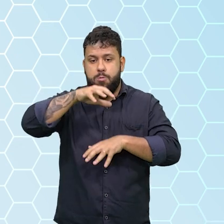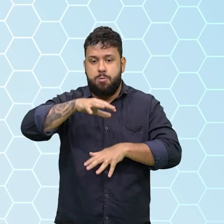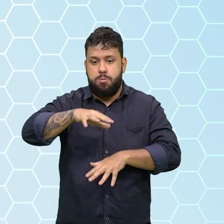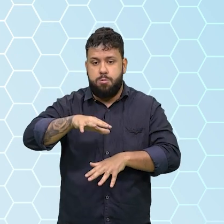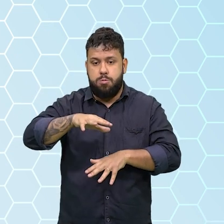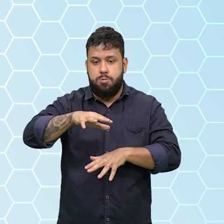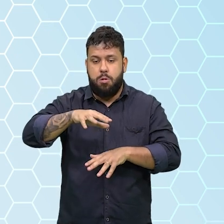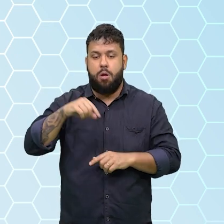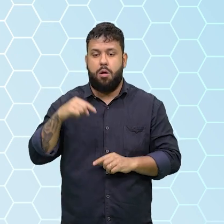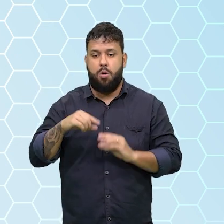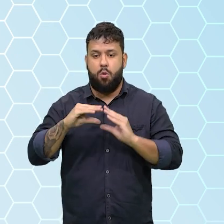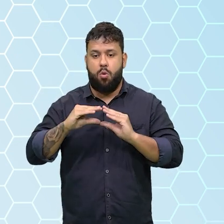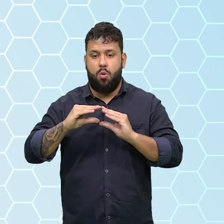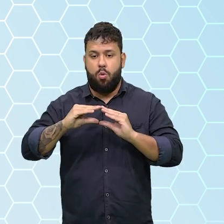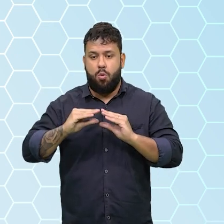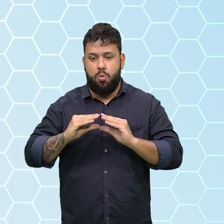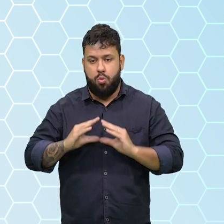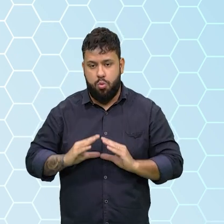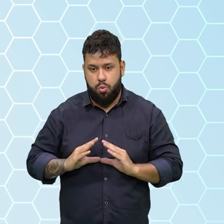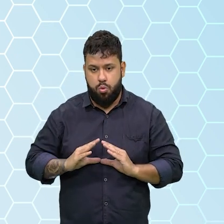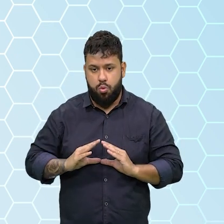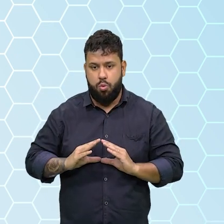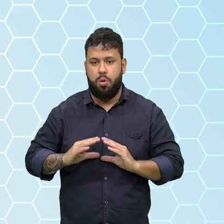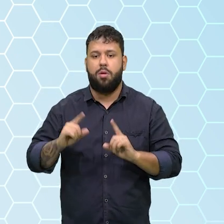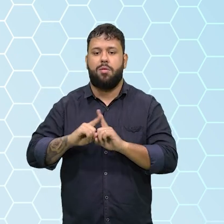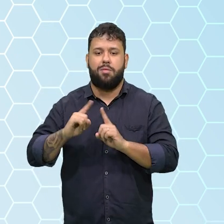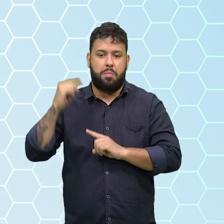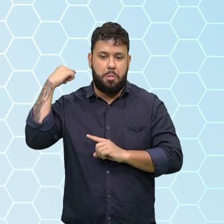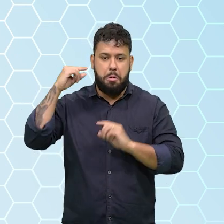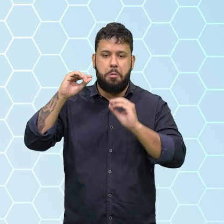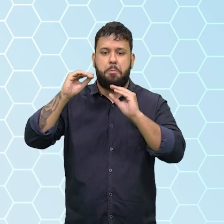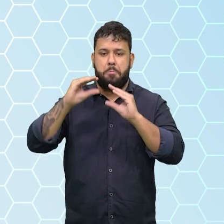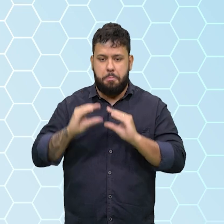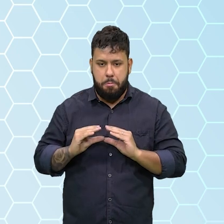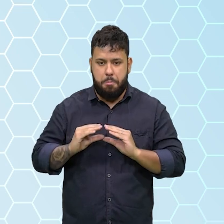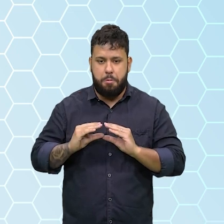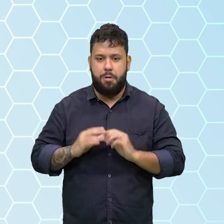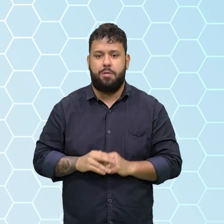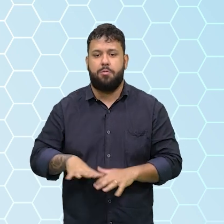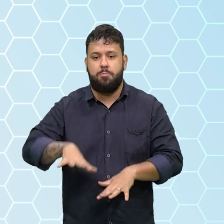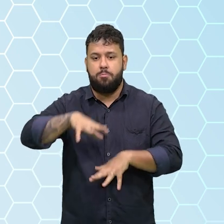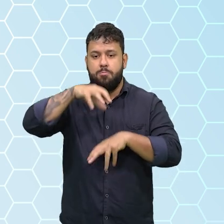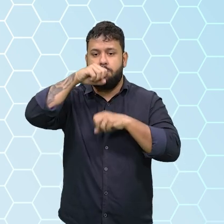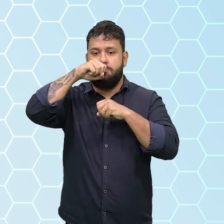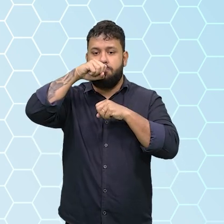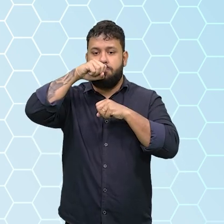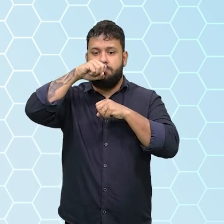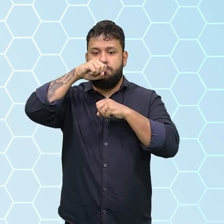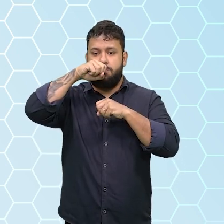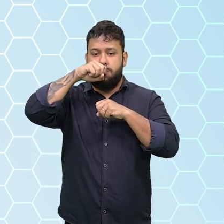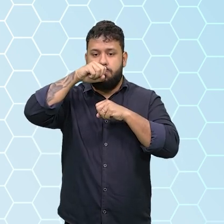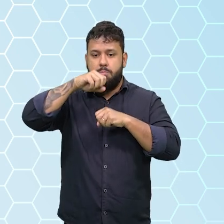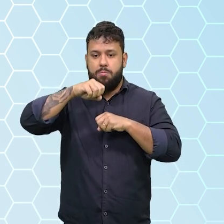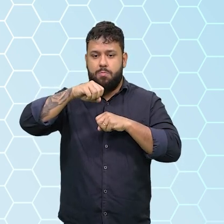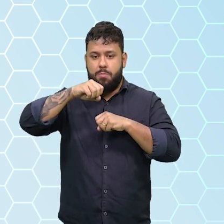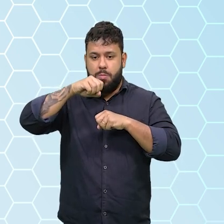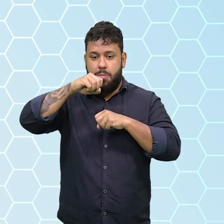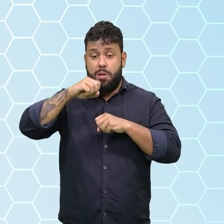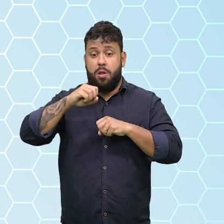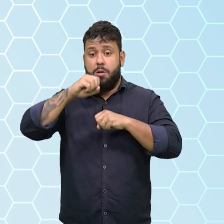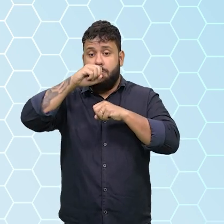Expira, relaxa diafragma, relaxa músculo intercostal. Inspira, contrai,